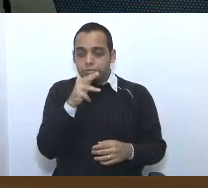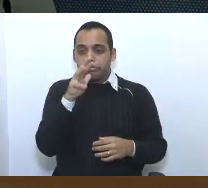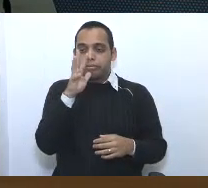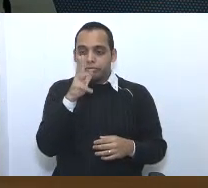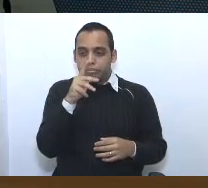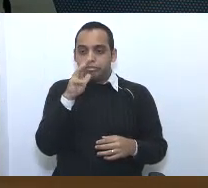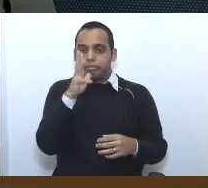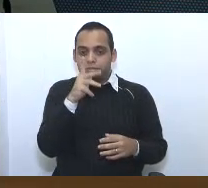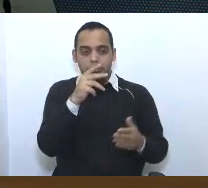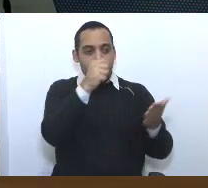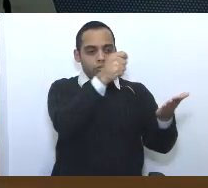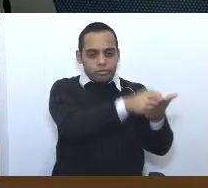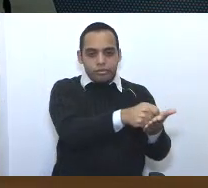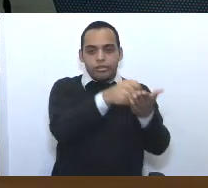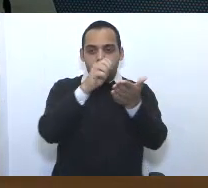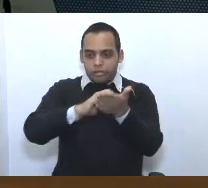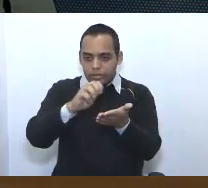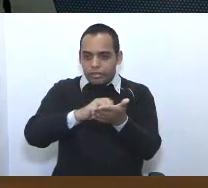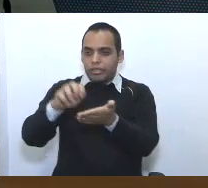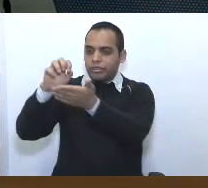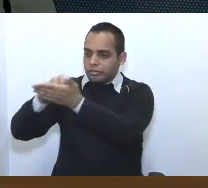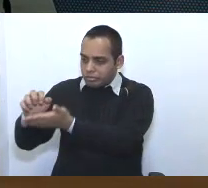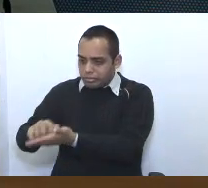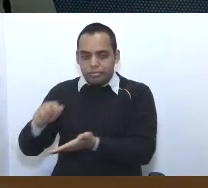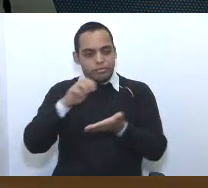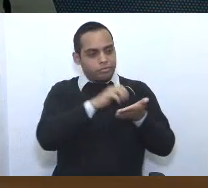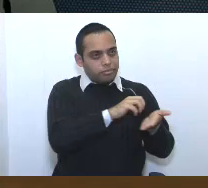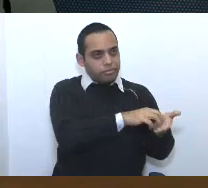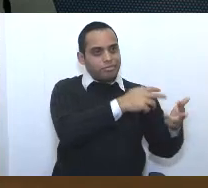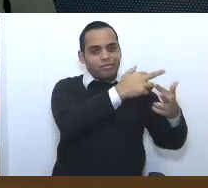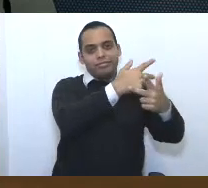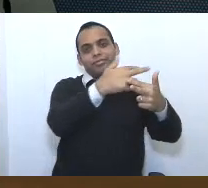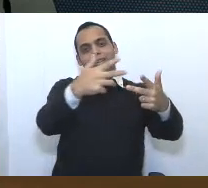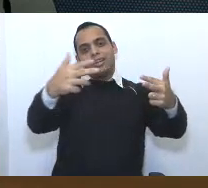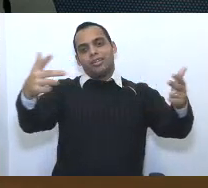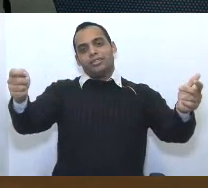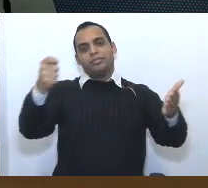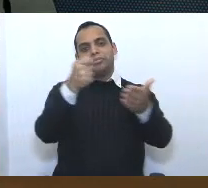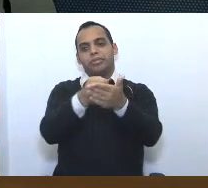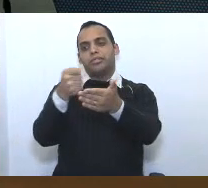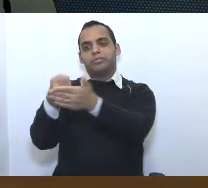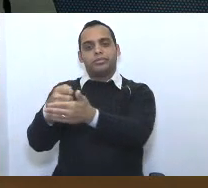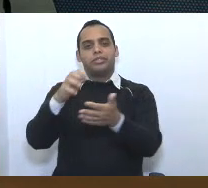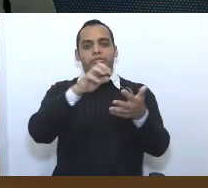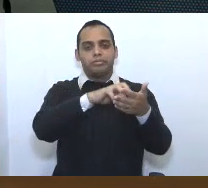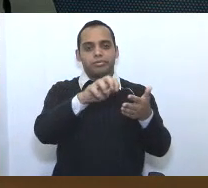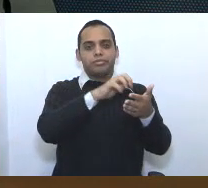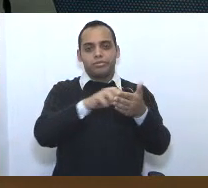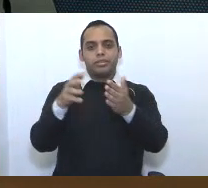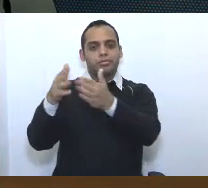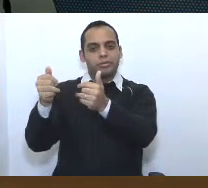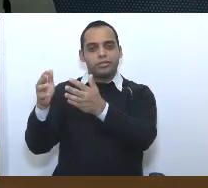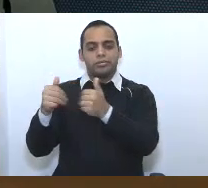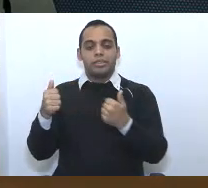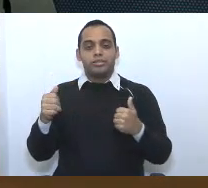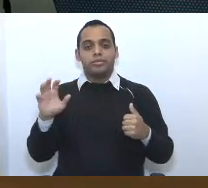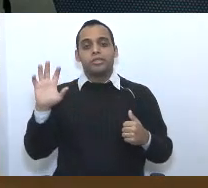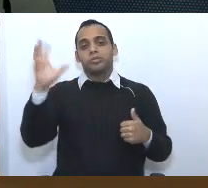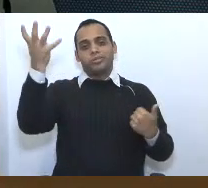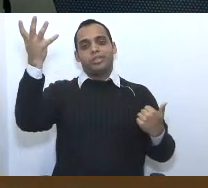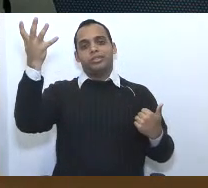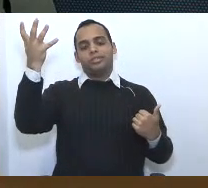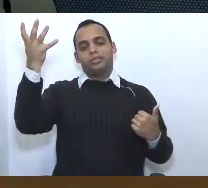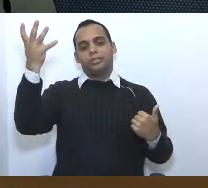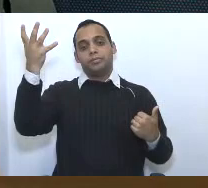porque quando várias secretarias fazem o pedido, corre o risco. Qual o risco, vereador? De